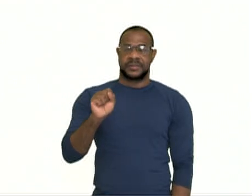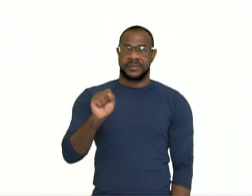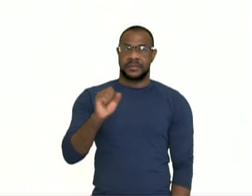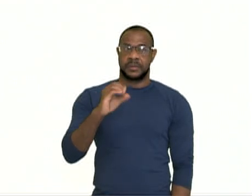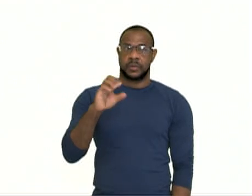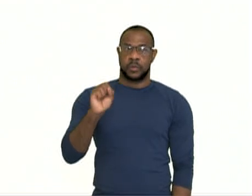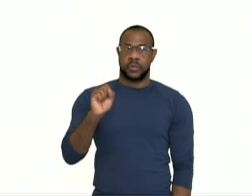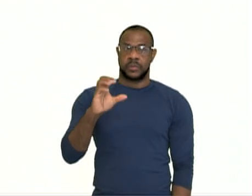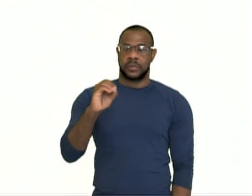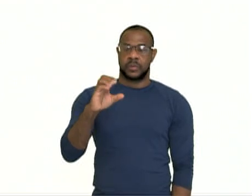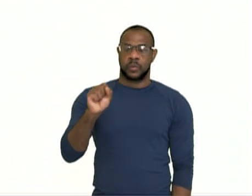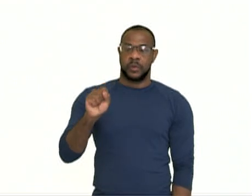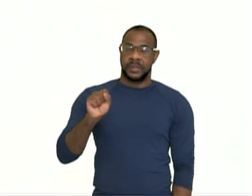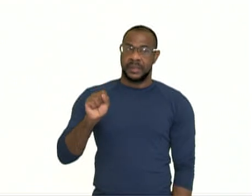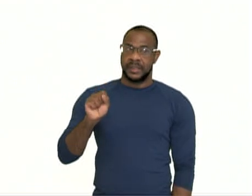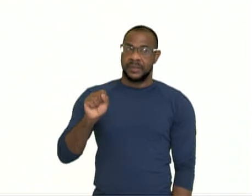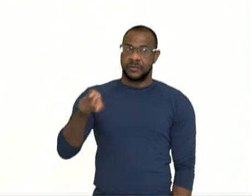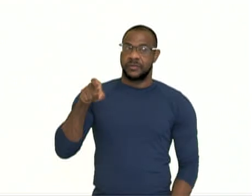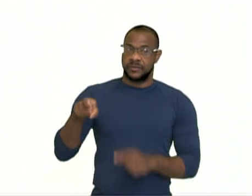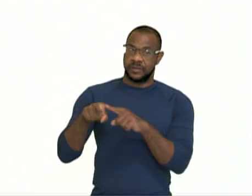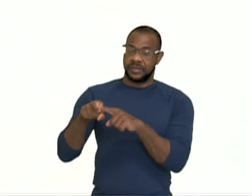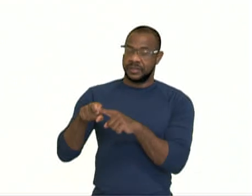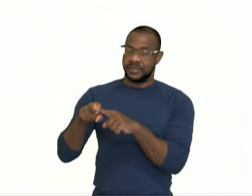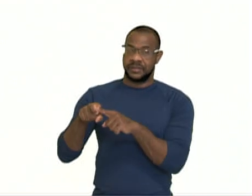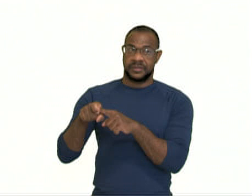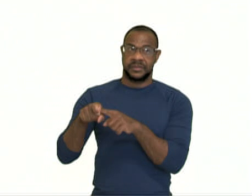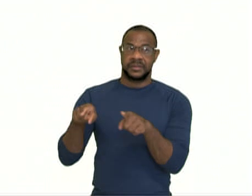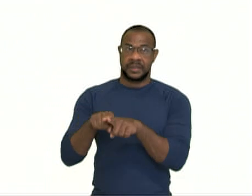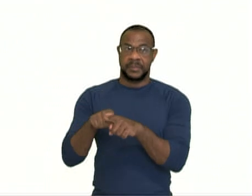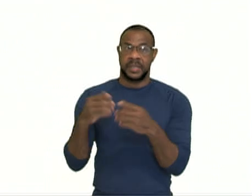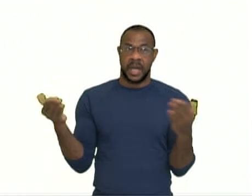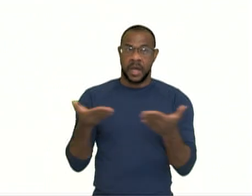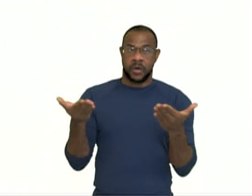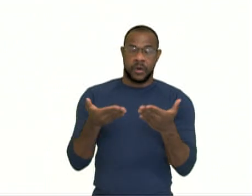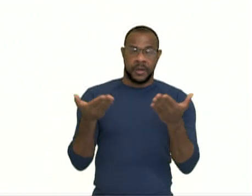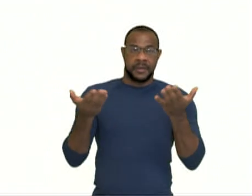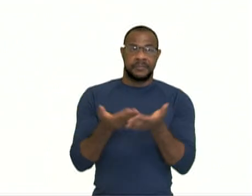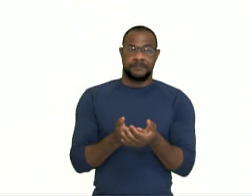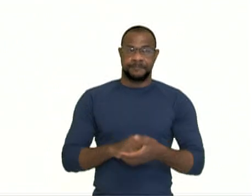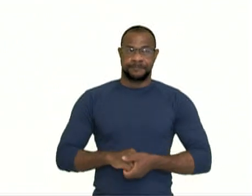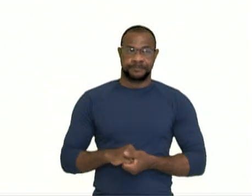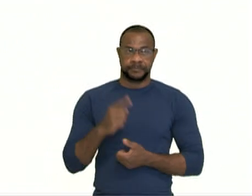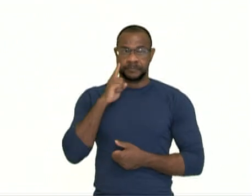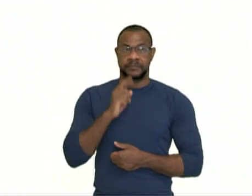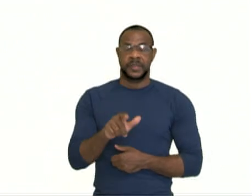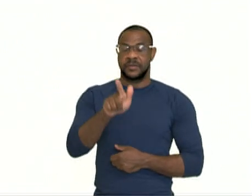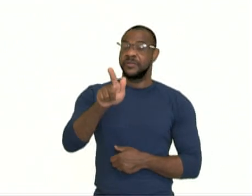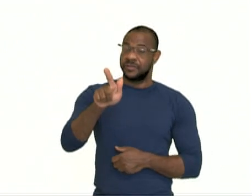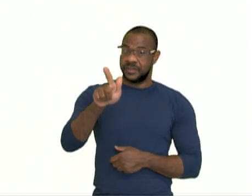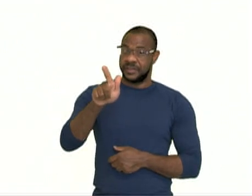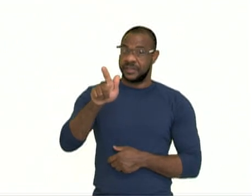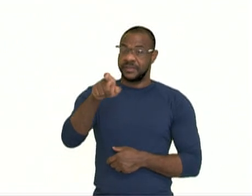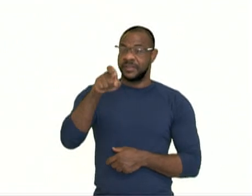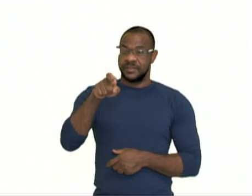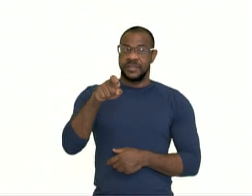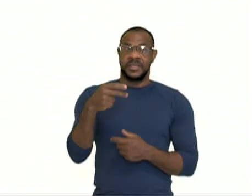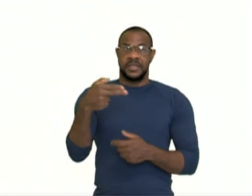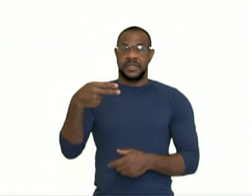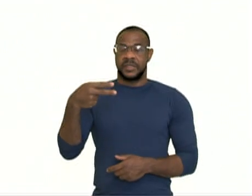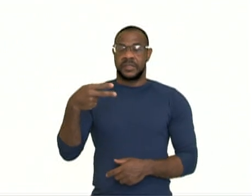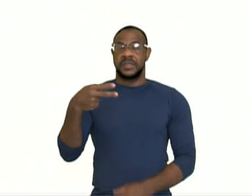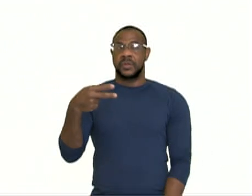igual a cosseno de x, com essa que a gente está aqui trabalhando no exercício. G de x igual 1